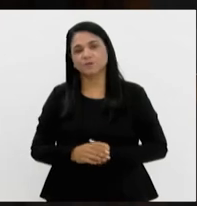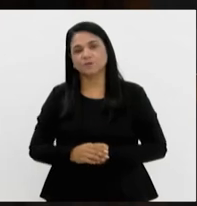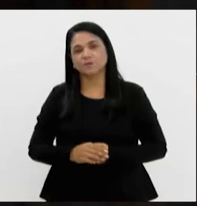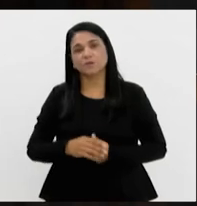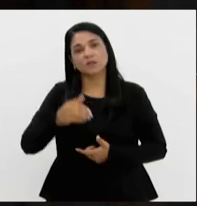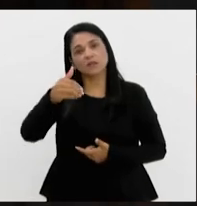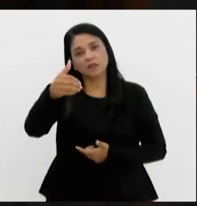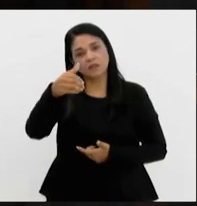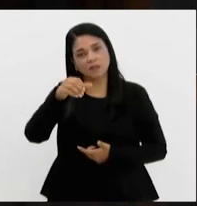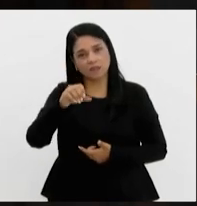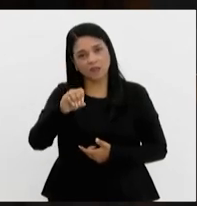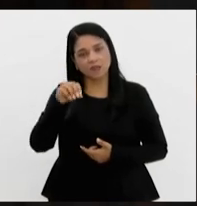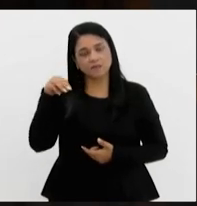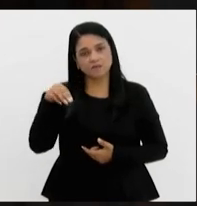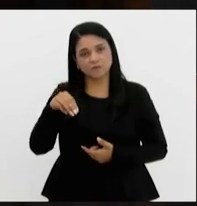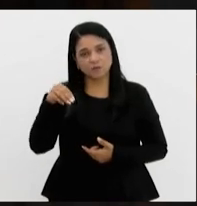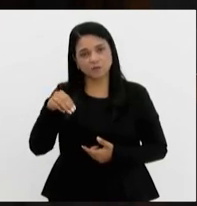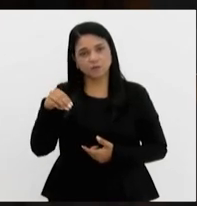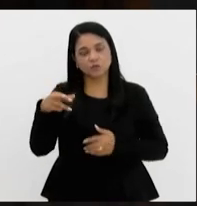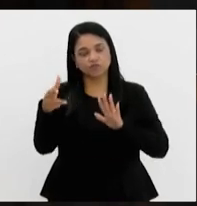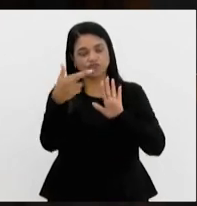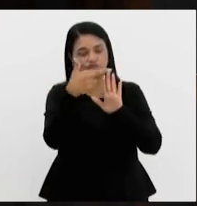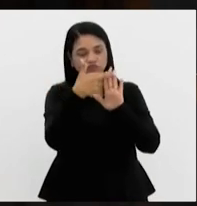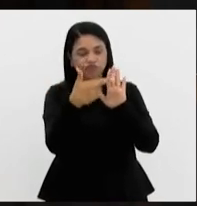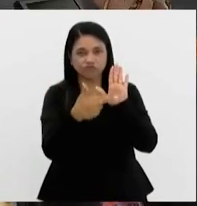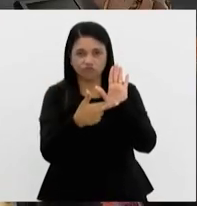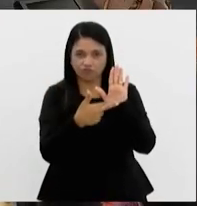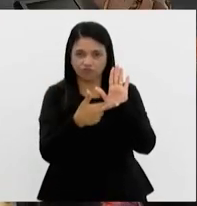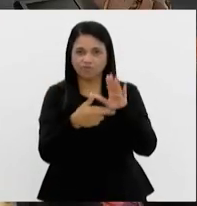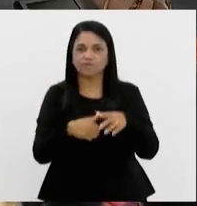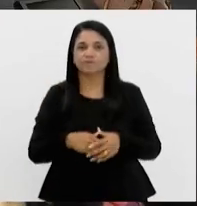de 10 minutos do tempo regimental.